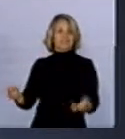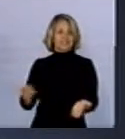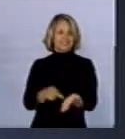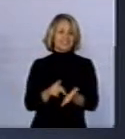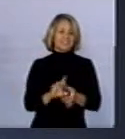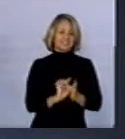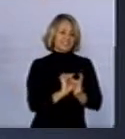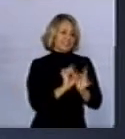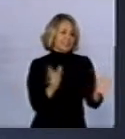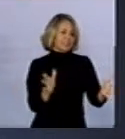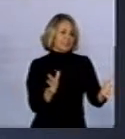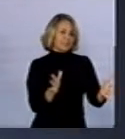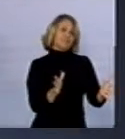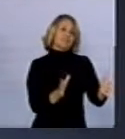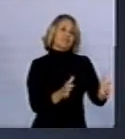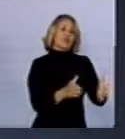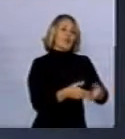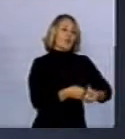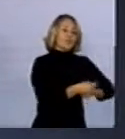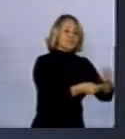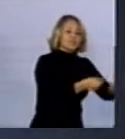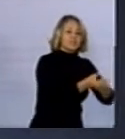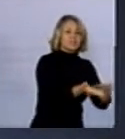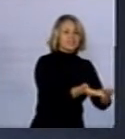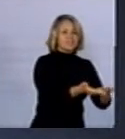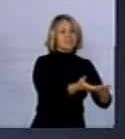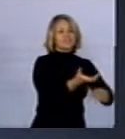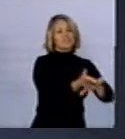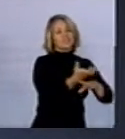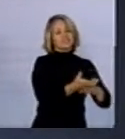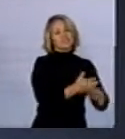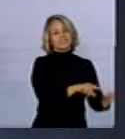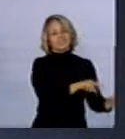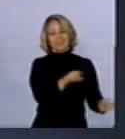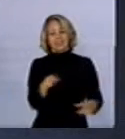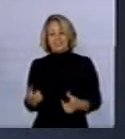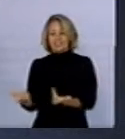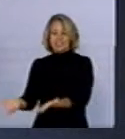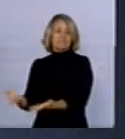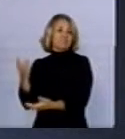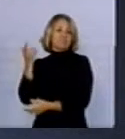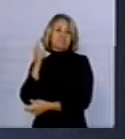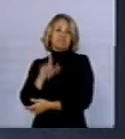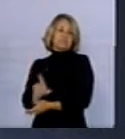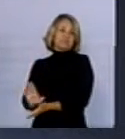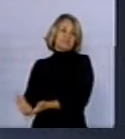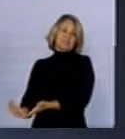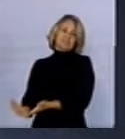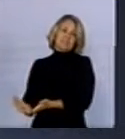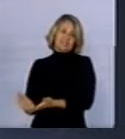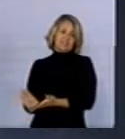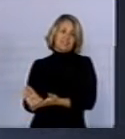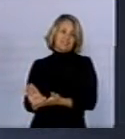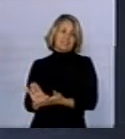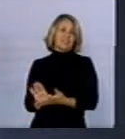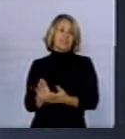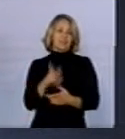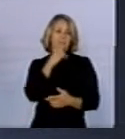Liberou amplamente o mercado de distribuição de conteúdo e nós temos um oligopólio, uma situação de concentração mercadológica